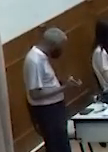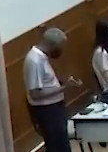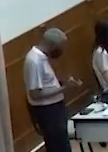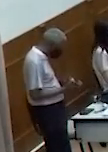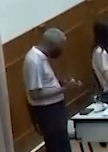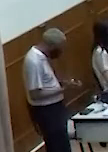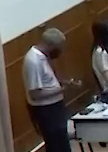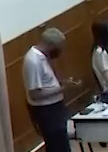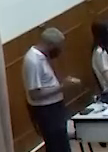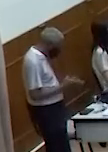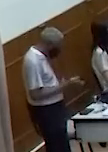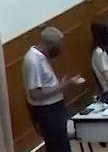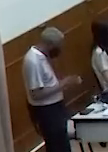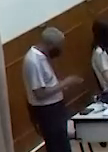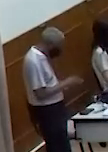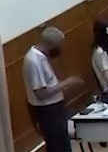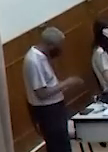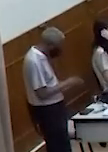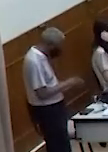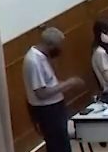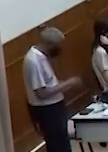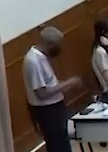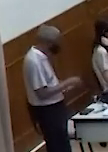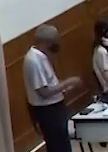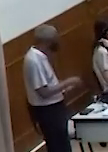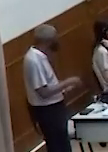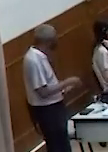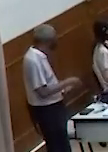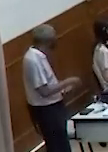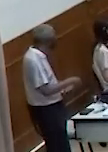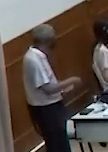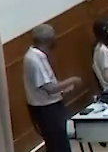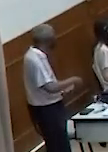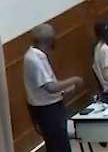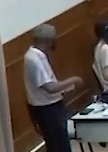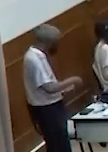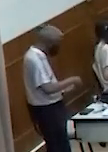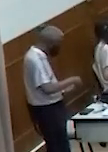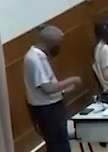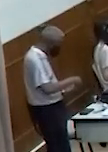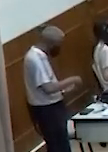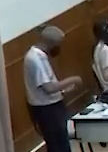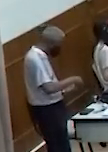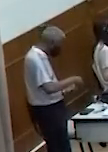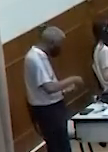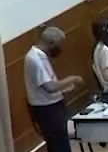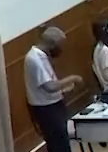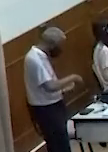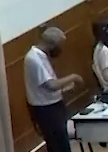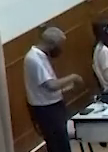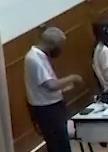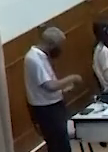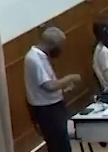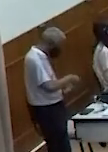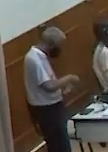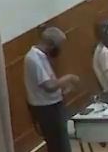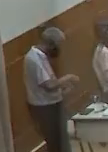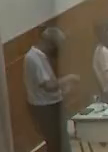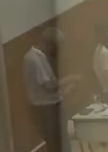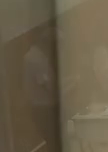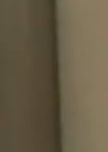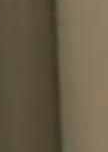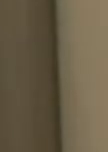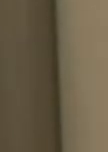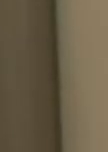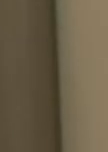possível, para vocês terem, vocês não têm o carro lá, né? Não, então, a gente não tem. Pra poder fazer... notícia boa, né? A gente desenvolve